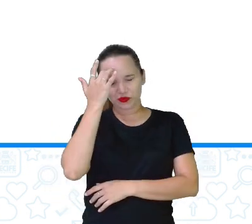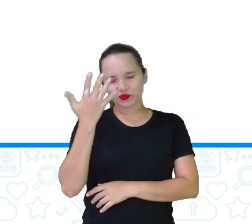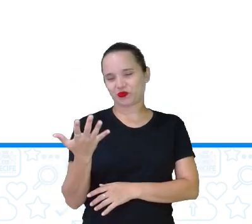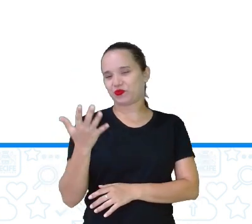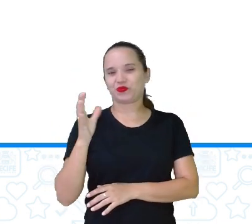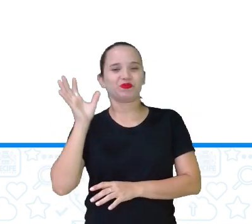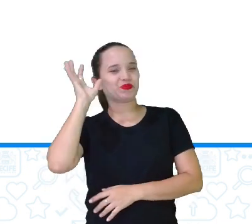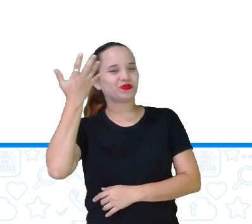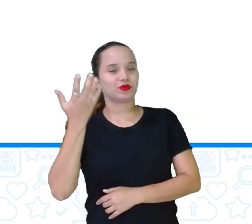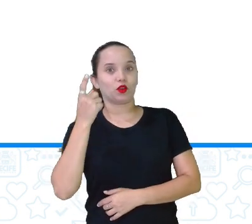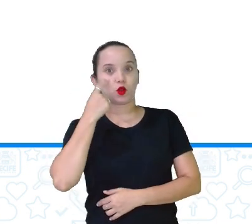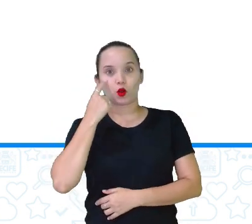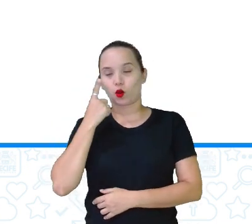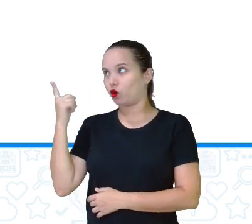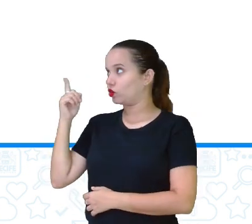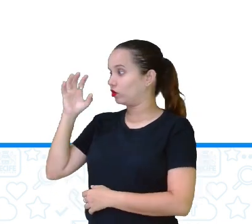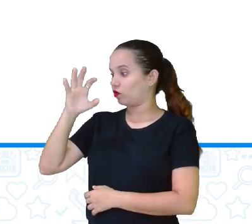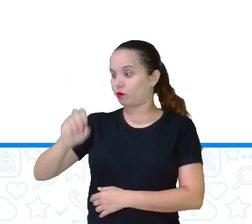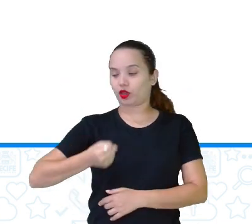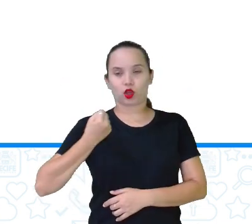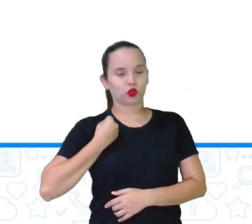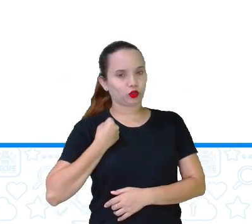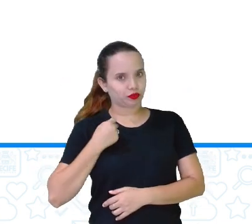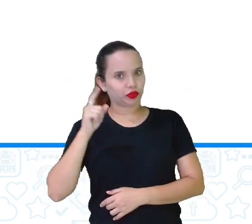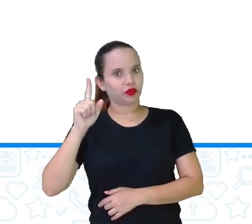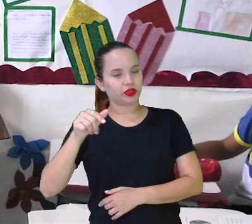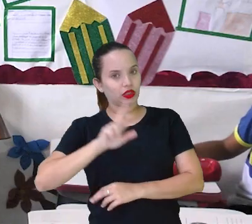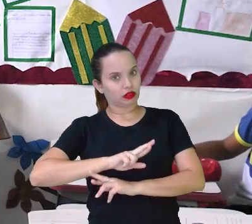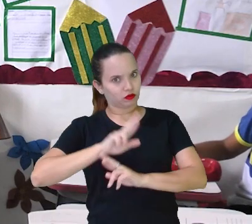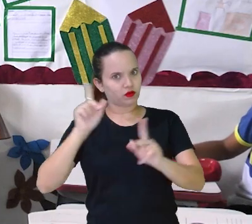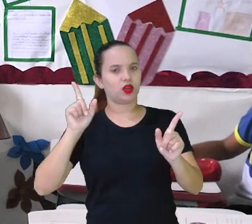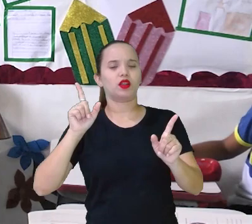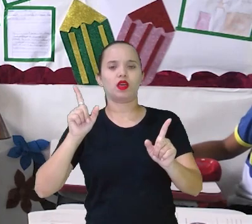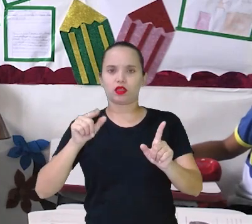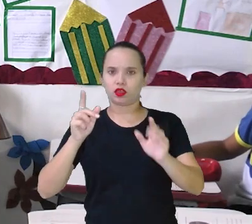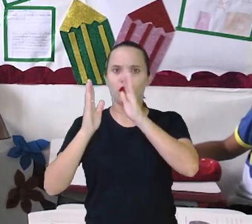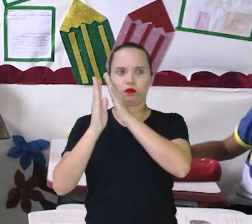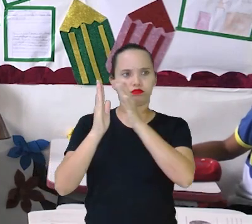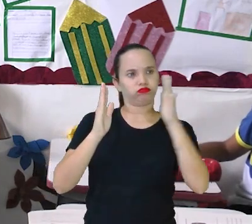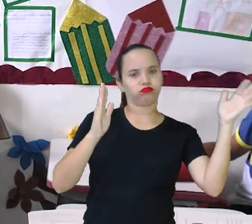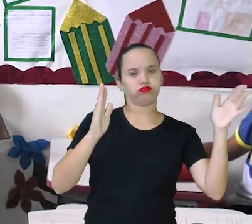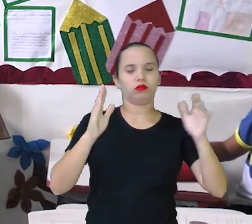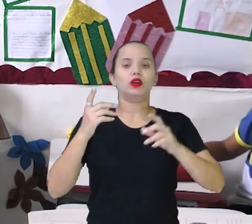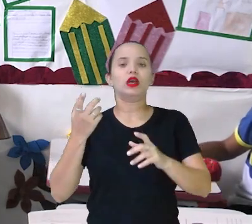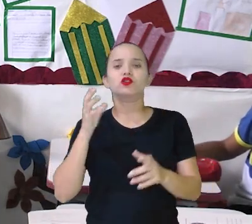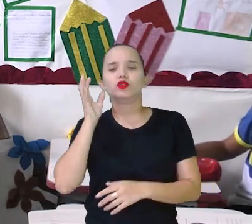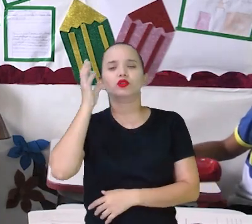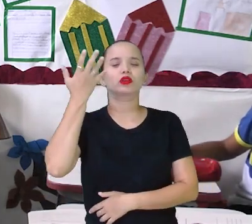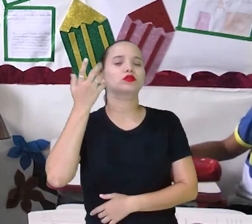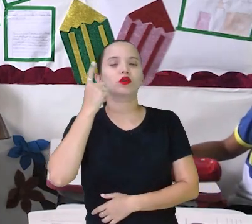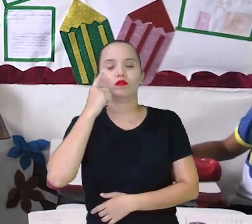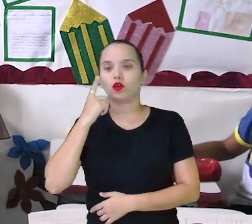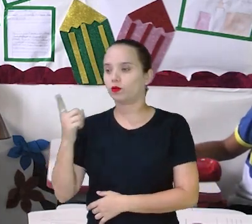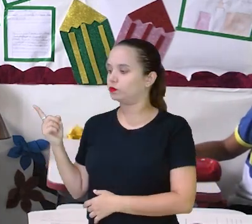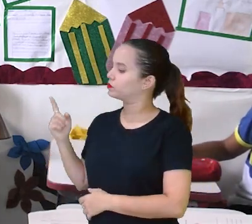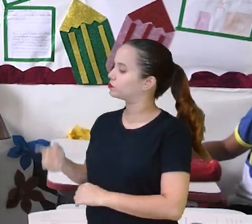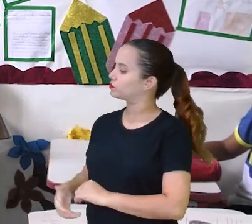para esses números que não é unidade, são os centésimos. Aí a gente resolve, ó. Deu o quê?